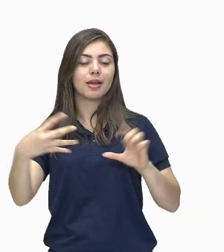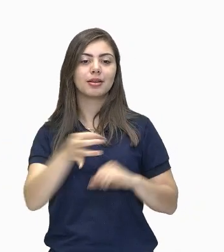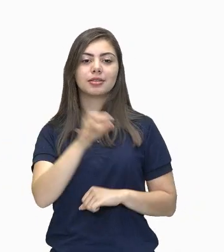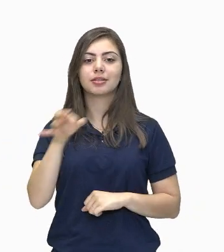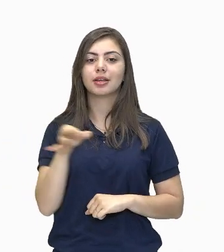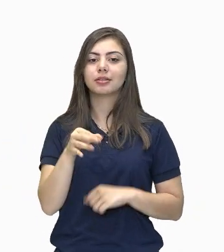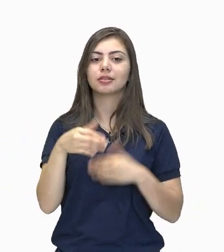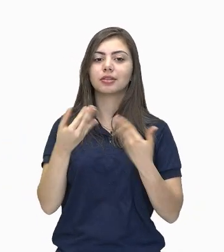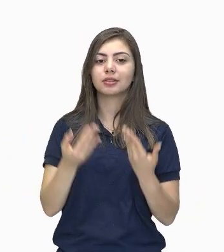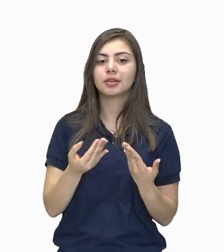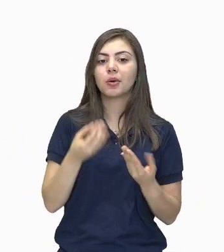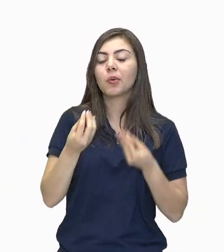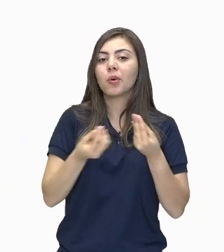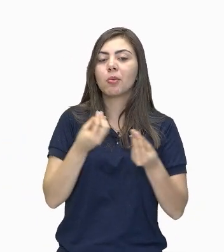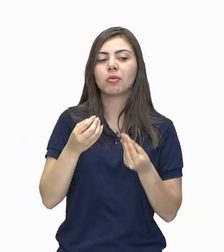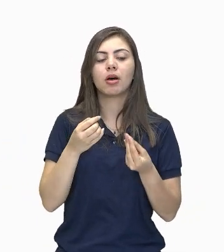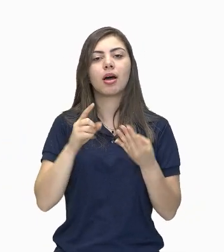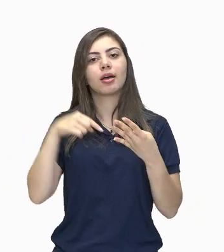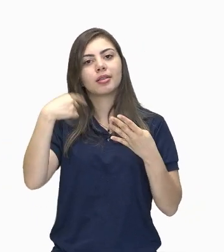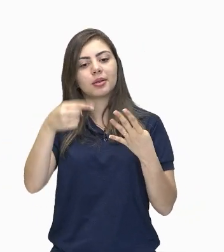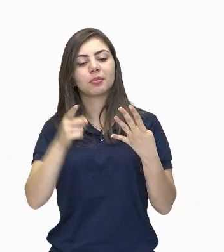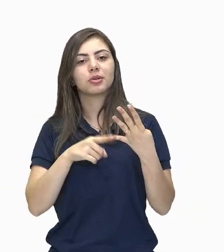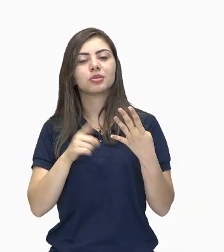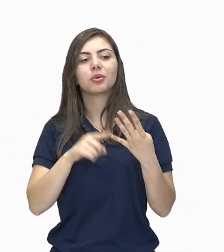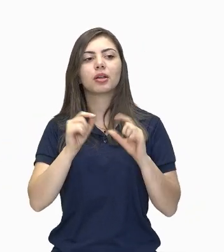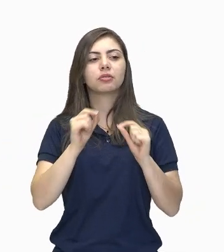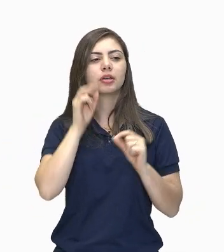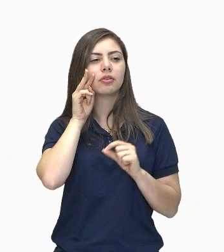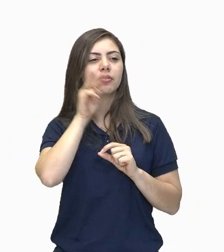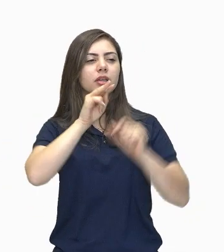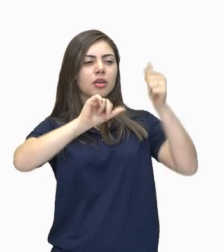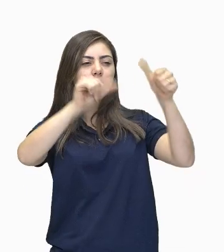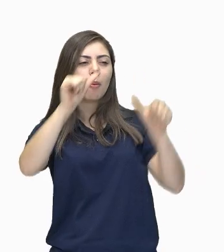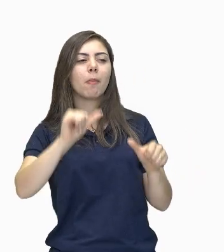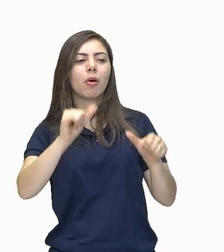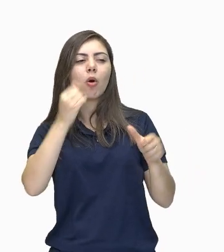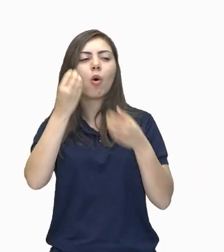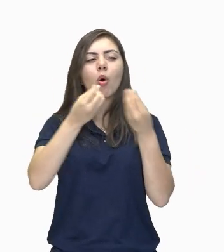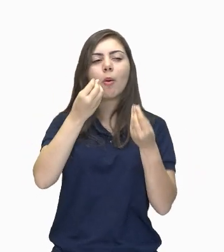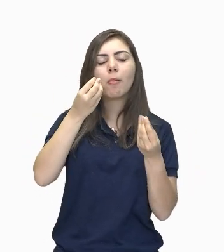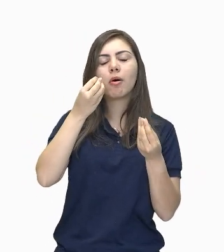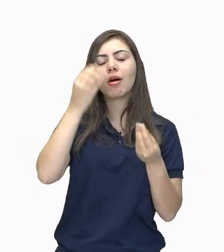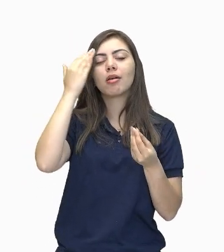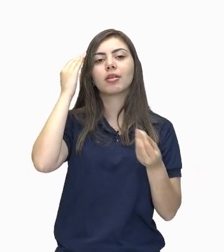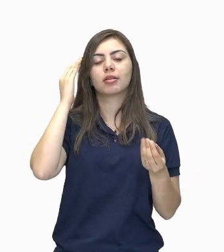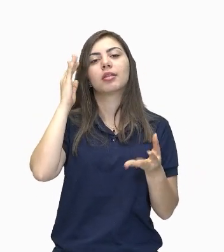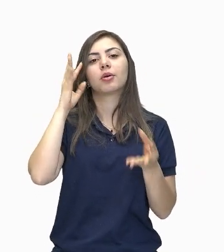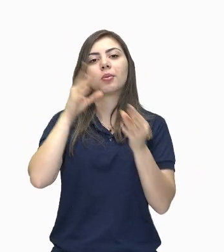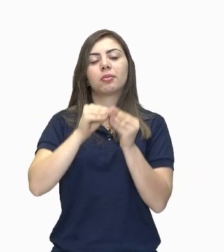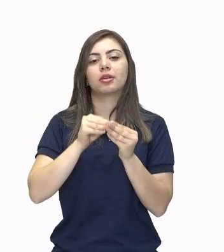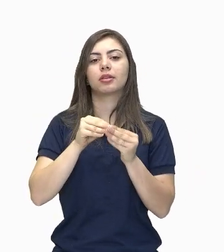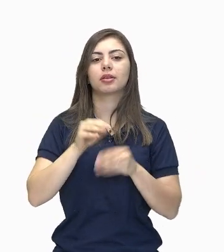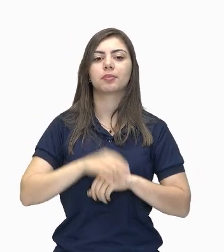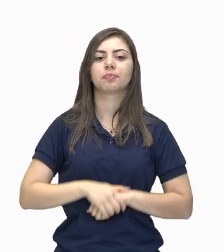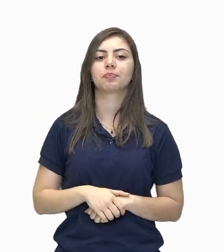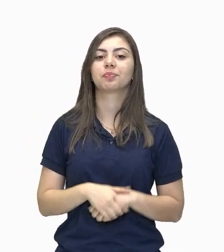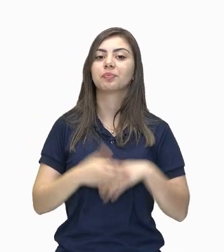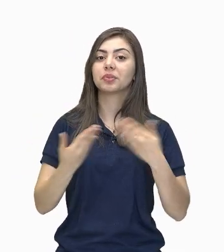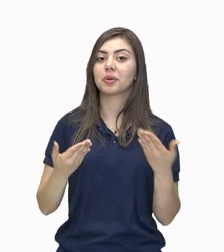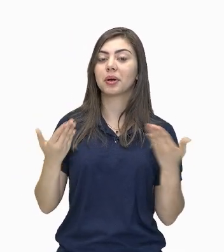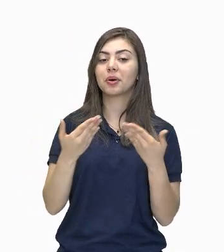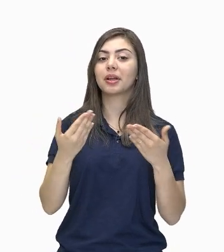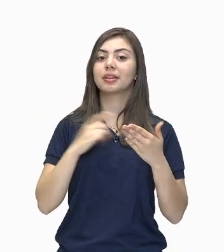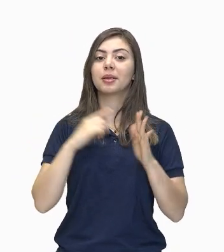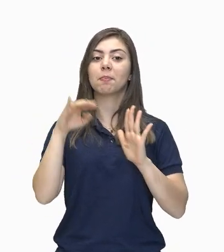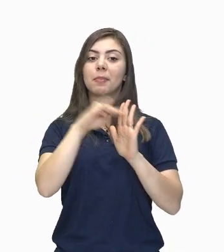você busca ali interpretar aqueles valores, tá bom? Então tá aí a nossa sequência de etapas, né? Planejamento da pesquisa. Antes